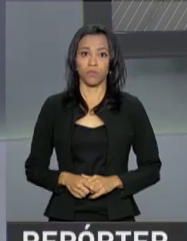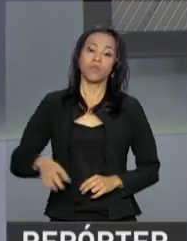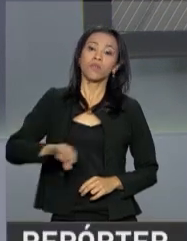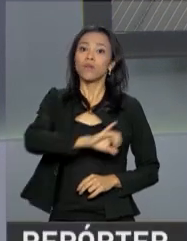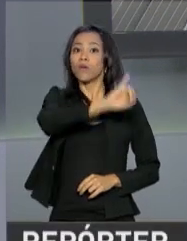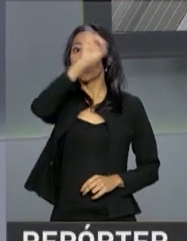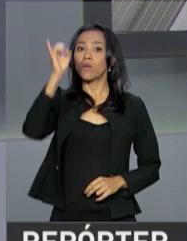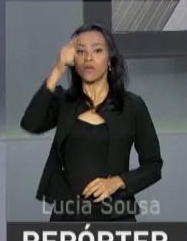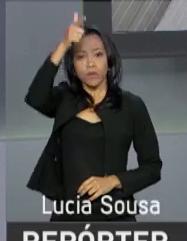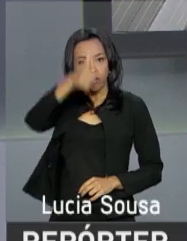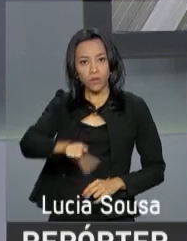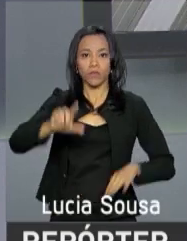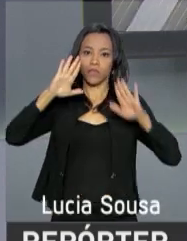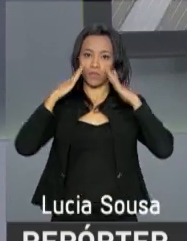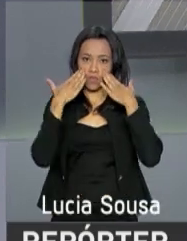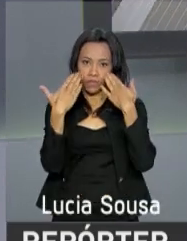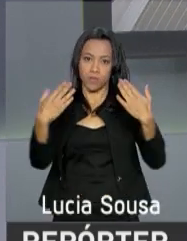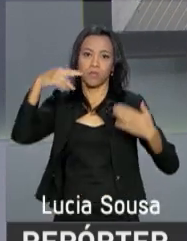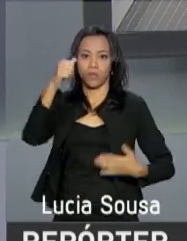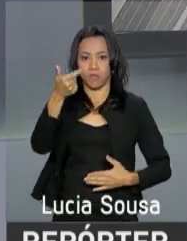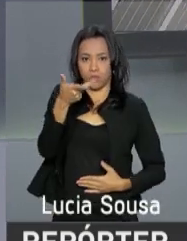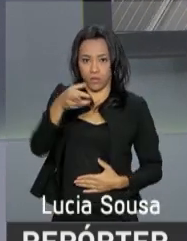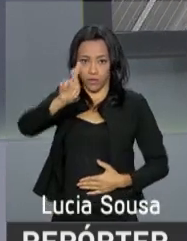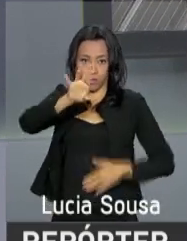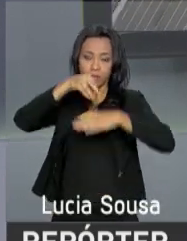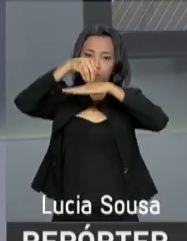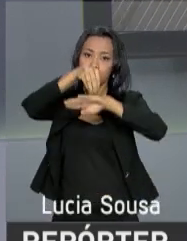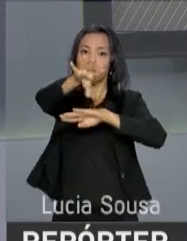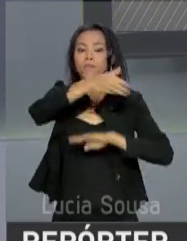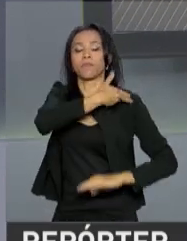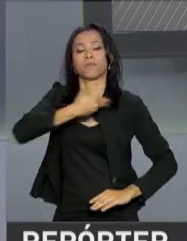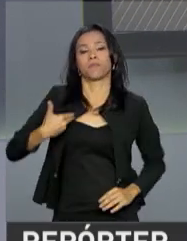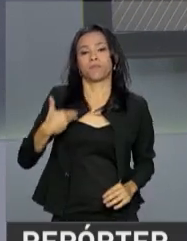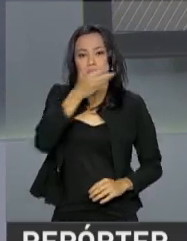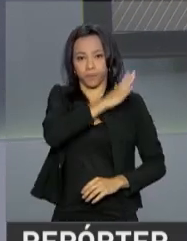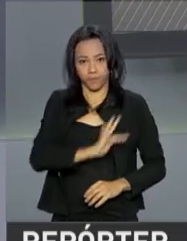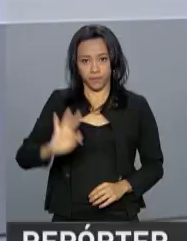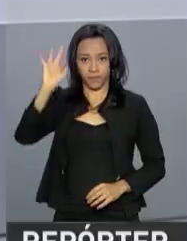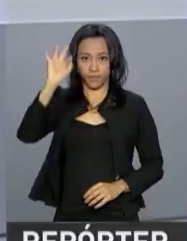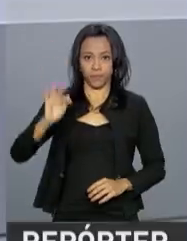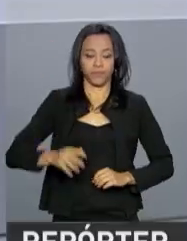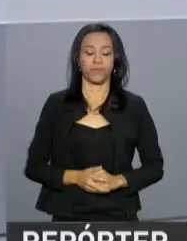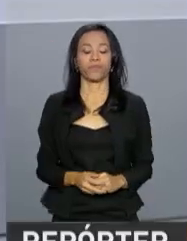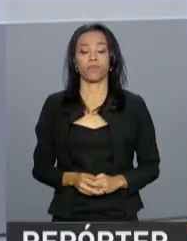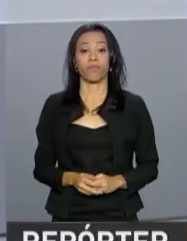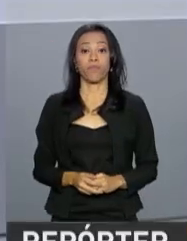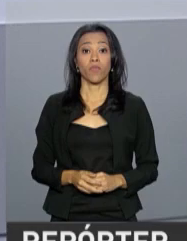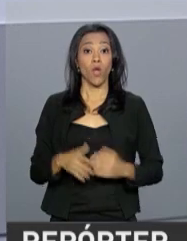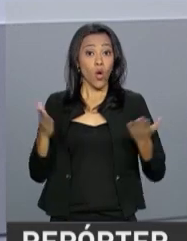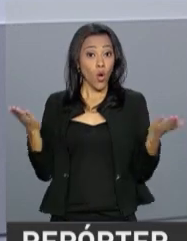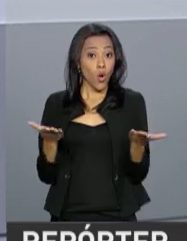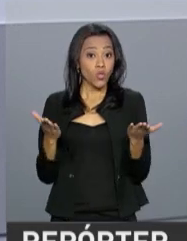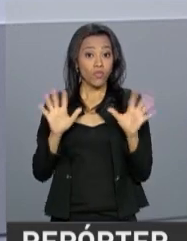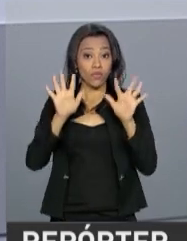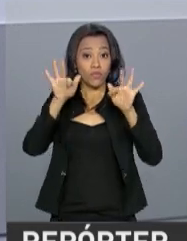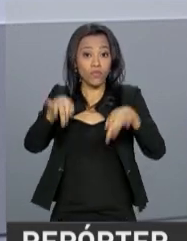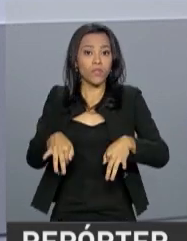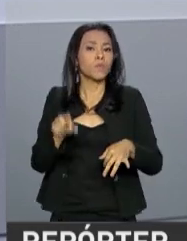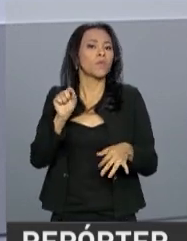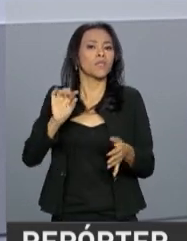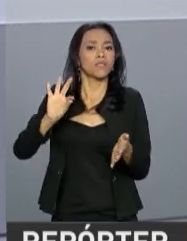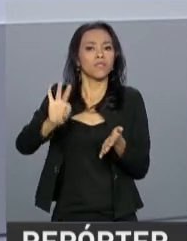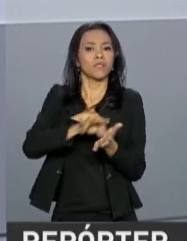Olá, de volta com mais uma edição do Repórter NBR e as notícias do governo federal. Terminam hoje as inscrições